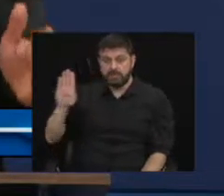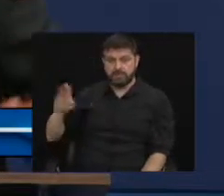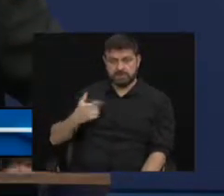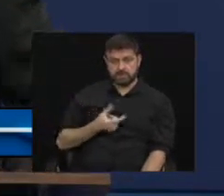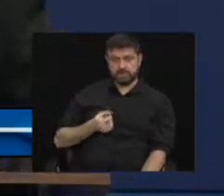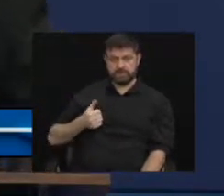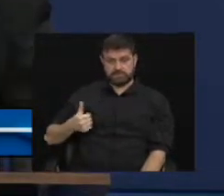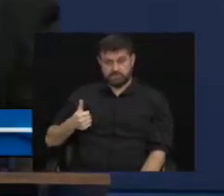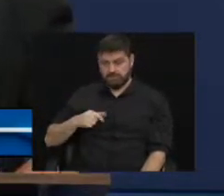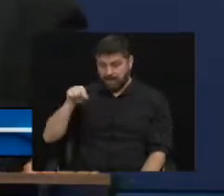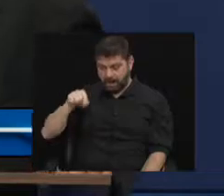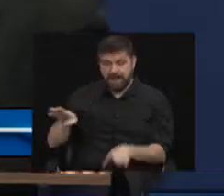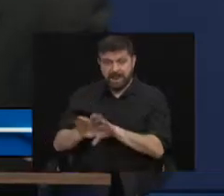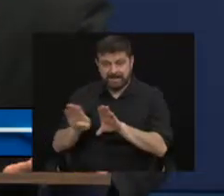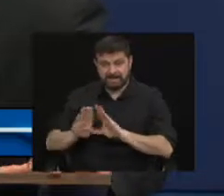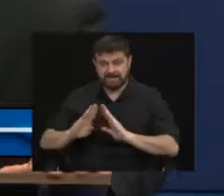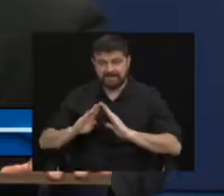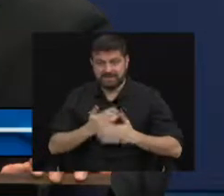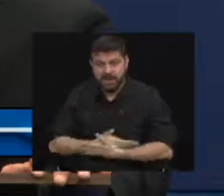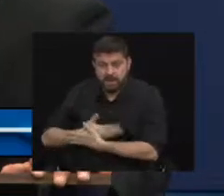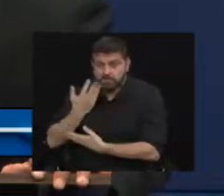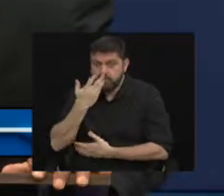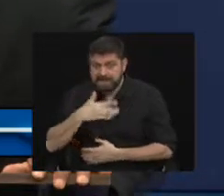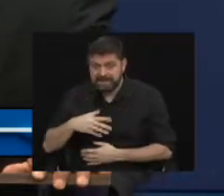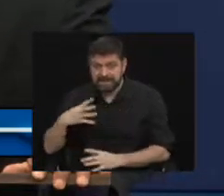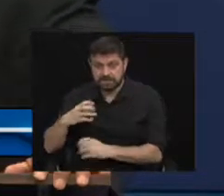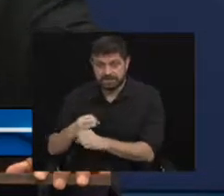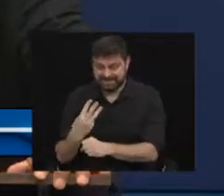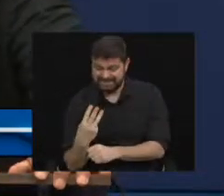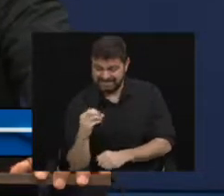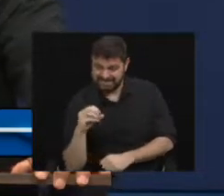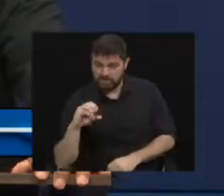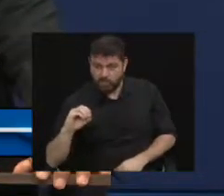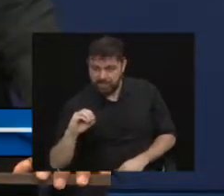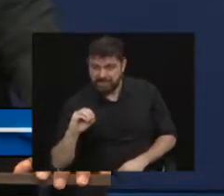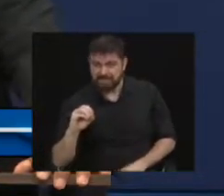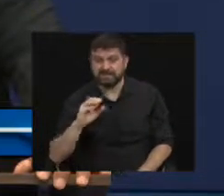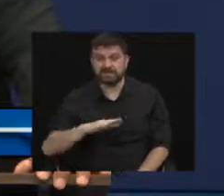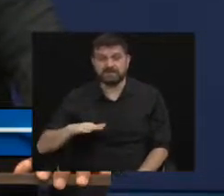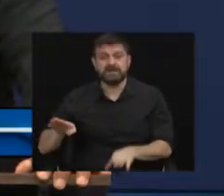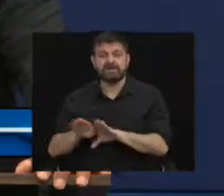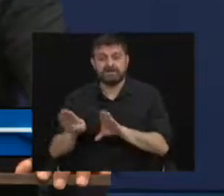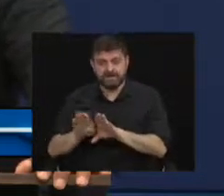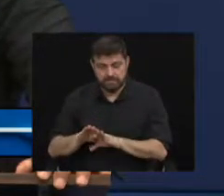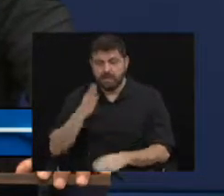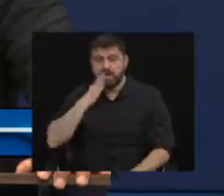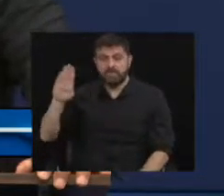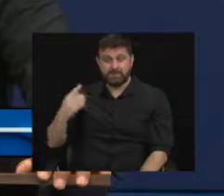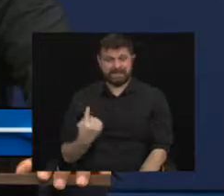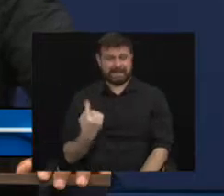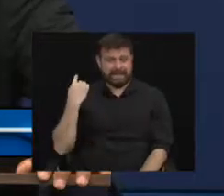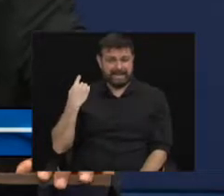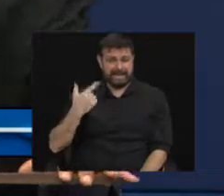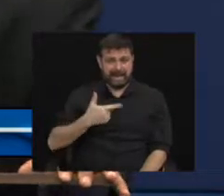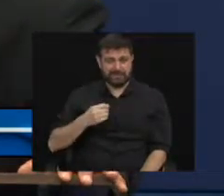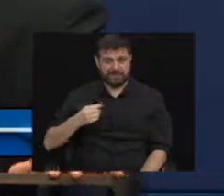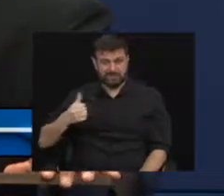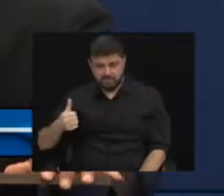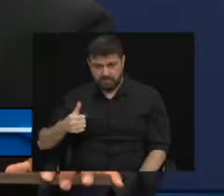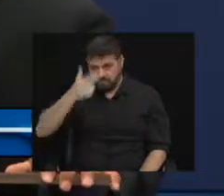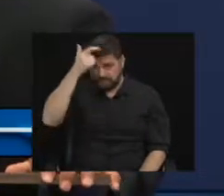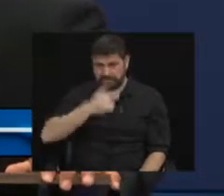do nosso empresariado. Eu sou uma pessoa que eu moro lá no Parque Osiel, Monte Cristo Quebra B, e tenho muito orgulho de